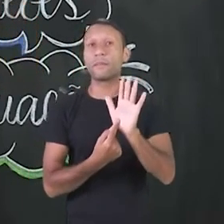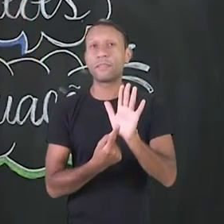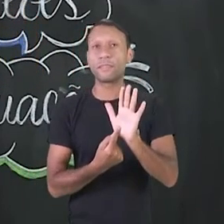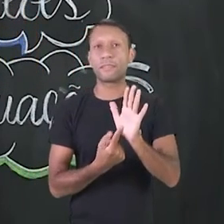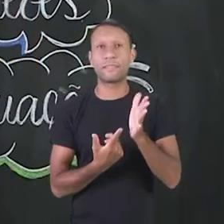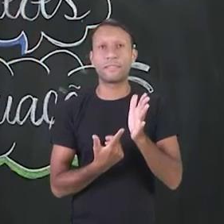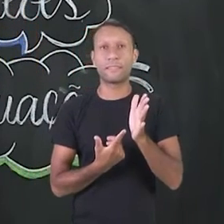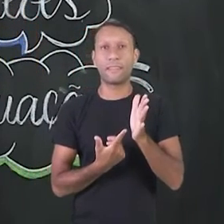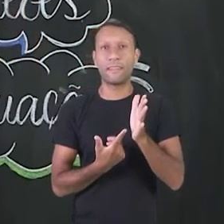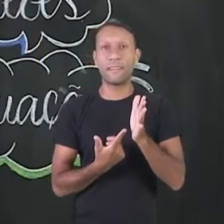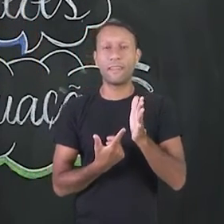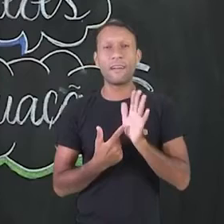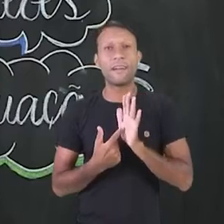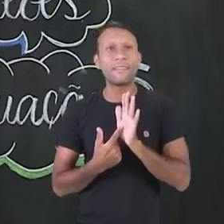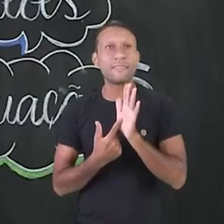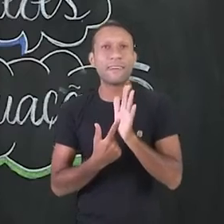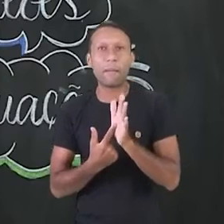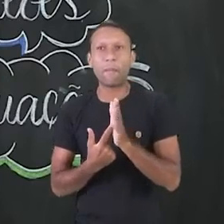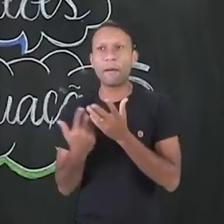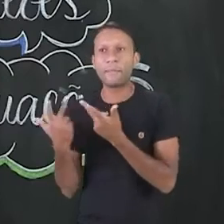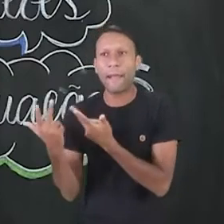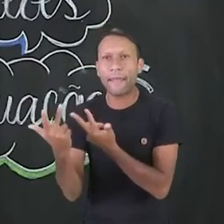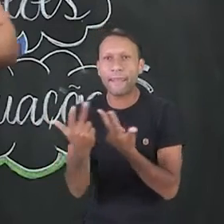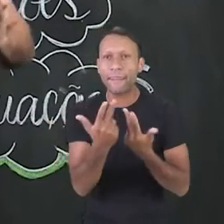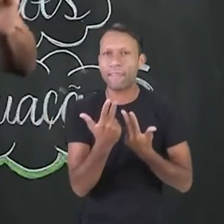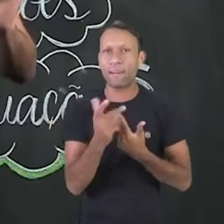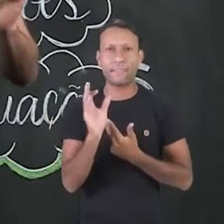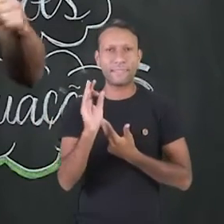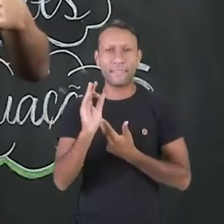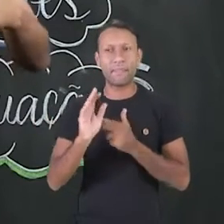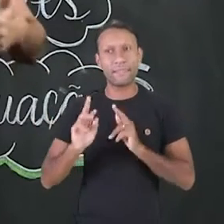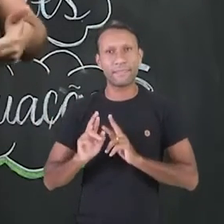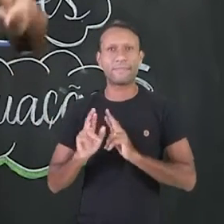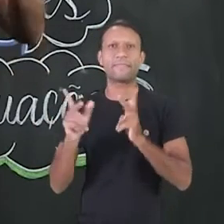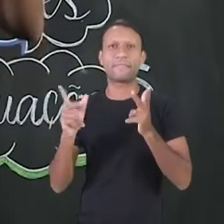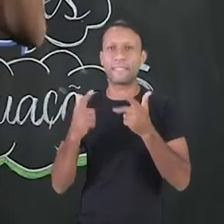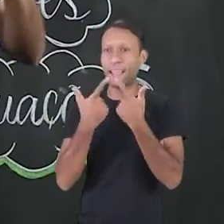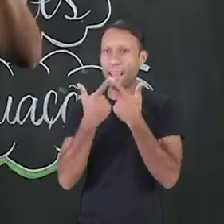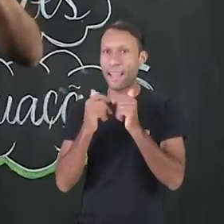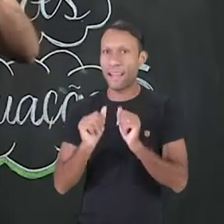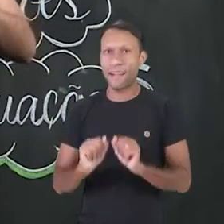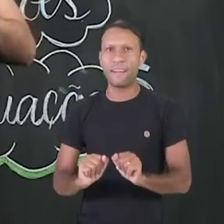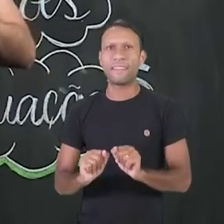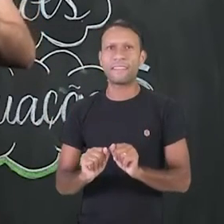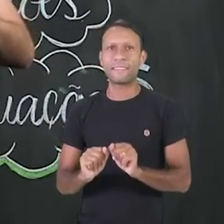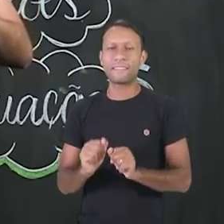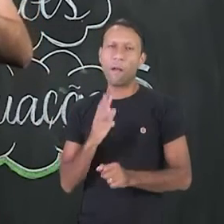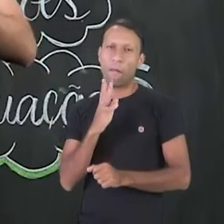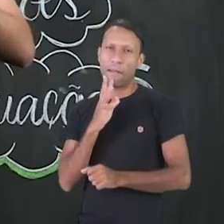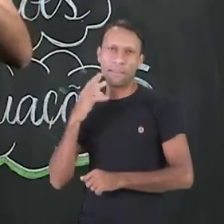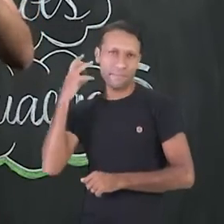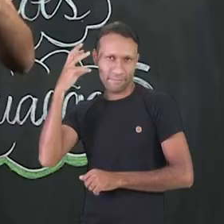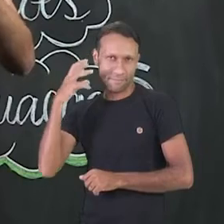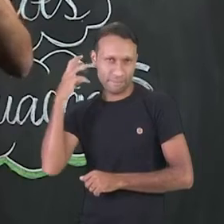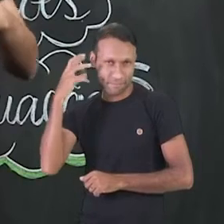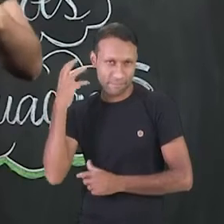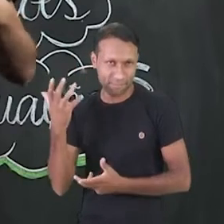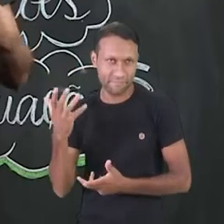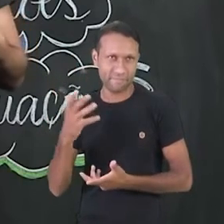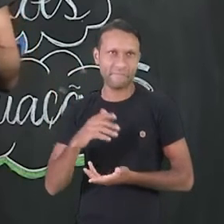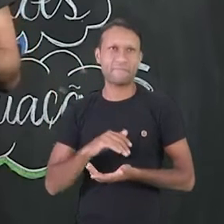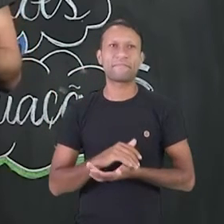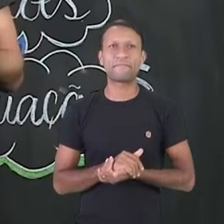som. Tanto é que as interjeições não são iguais em todas as línguas. Há uma distinção da maneira que as línguas reconhecem os sons. Por isso que